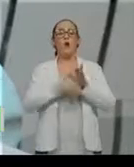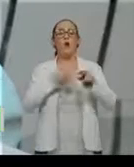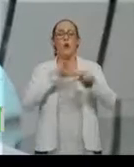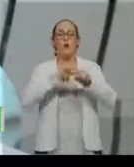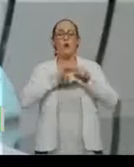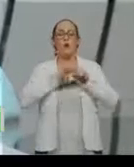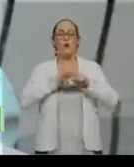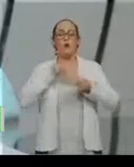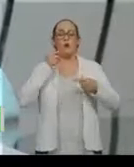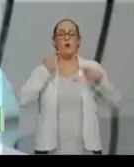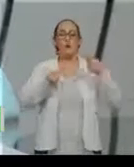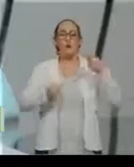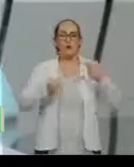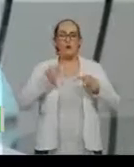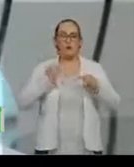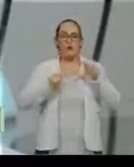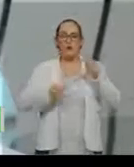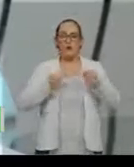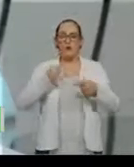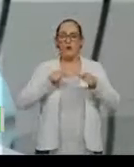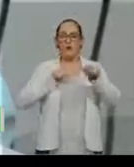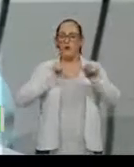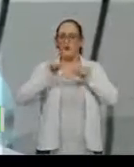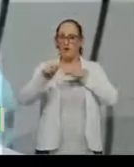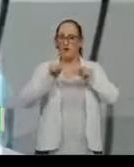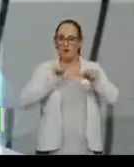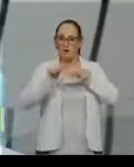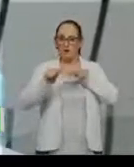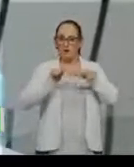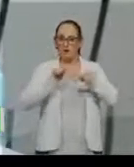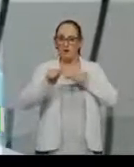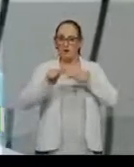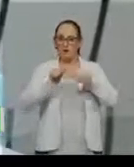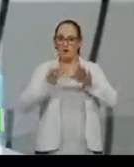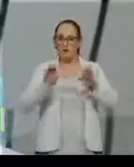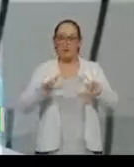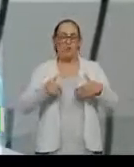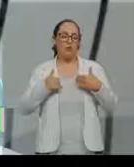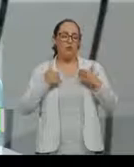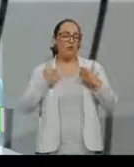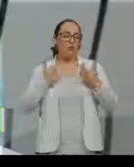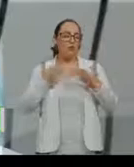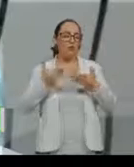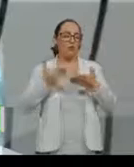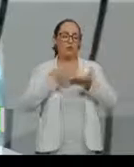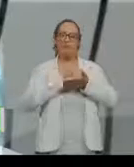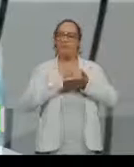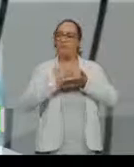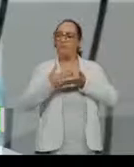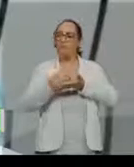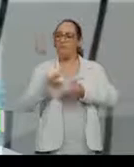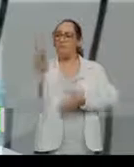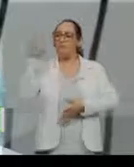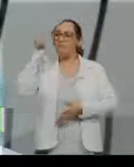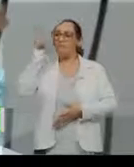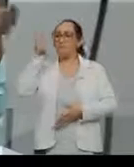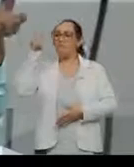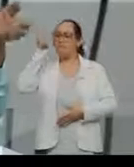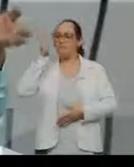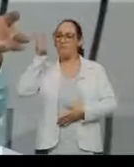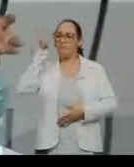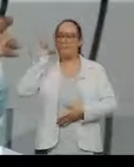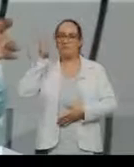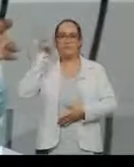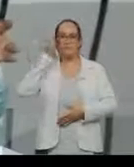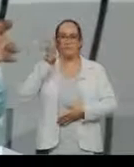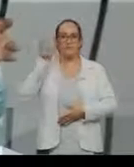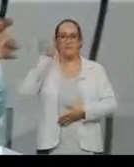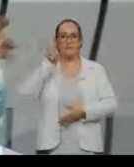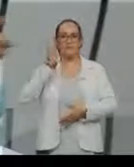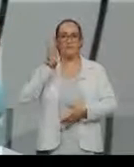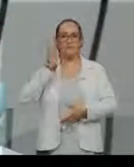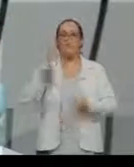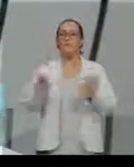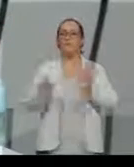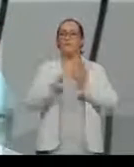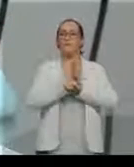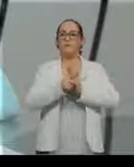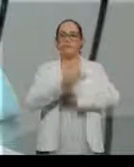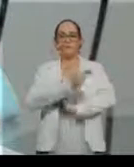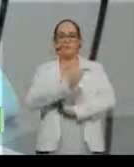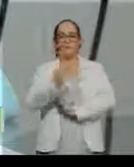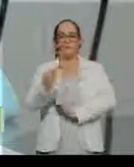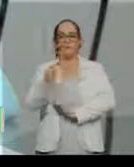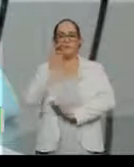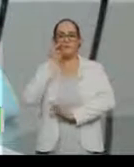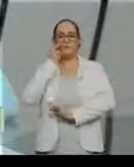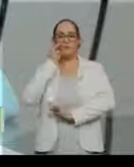trabalhista como pai dos pobres, né? Então, ele passa a história, tanto com essa denominação, né, de pai dos pobres, mas ao